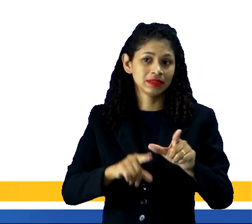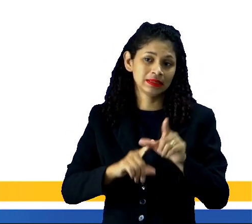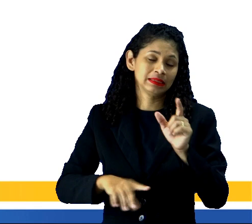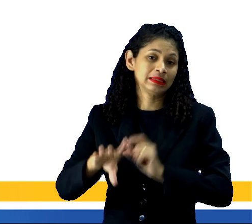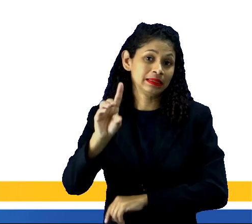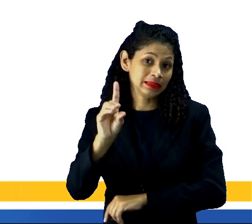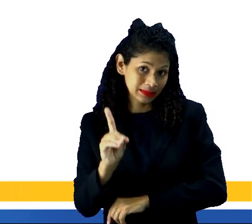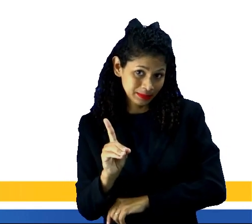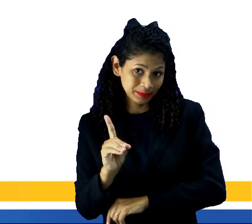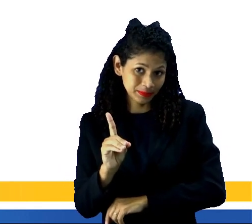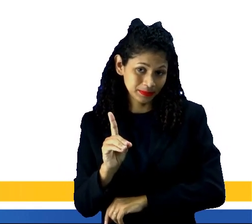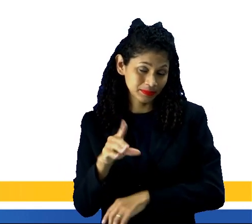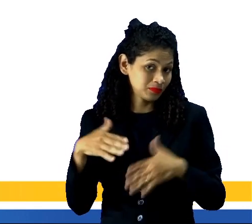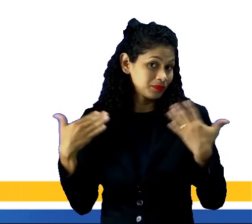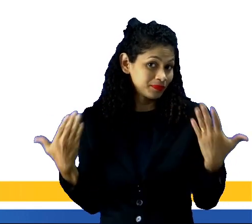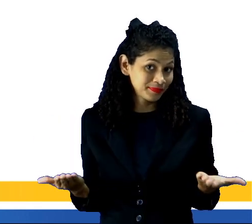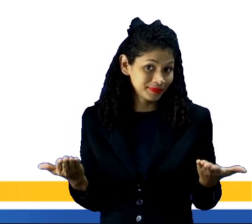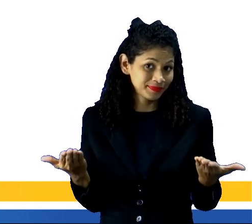a Rússia?